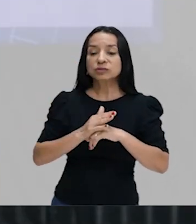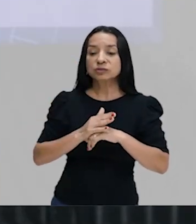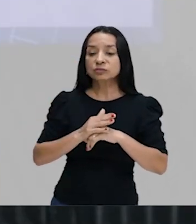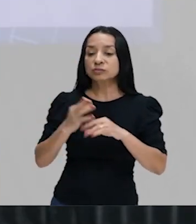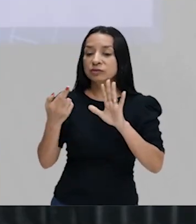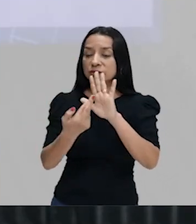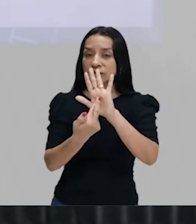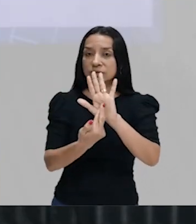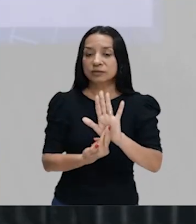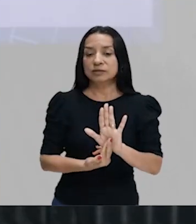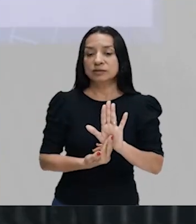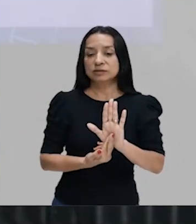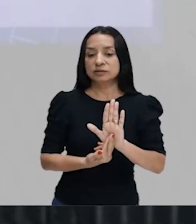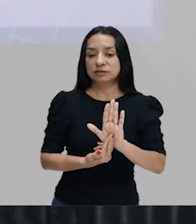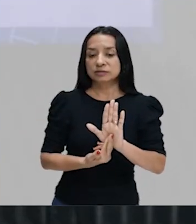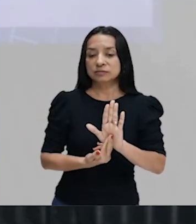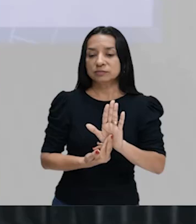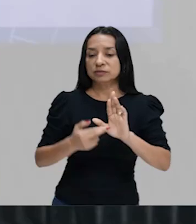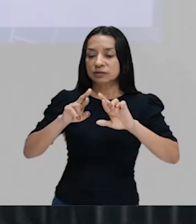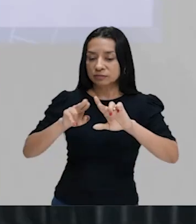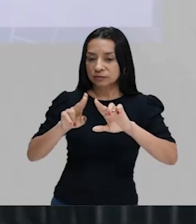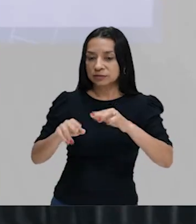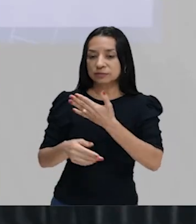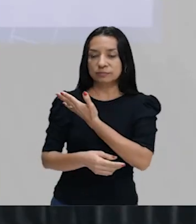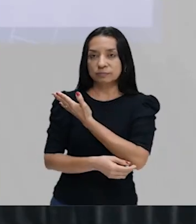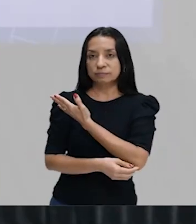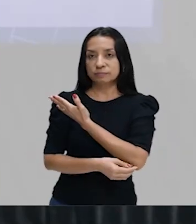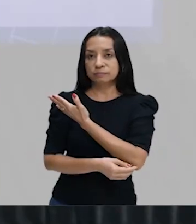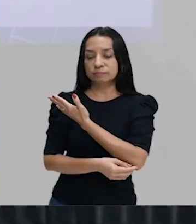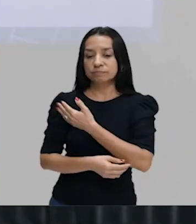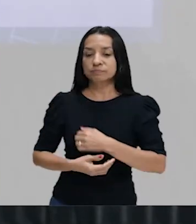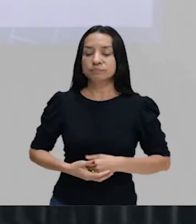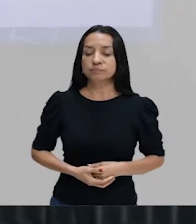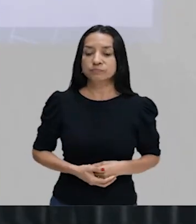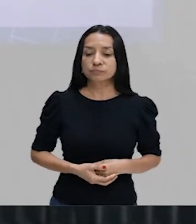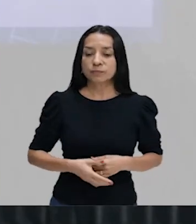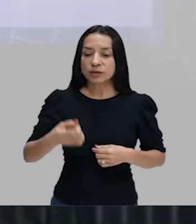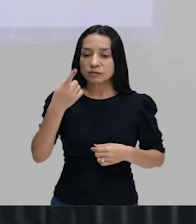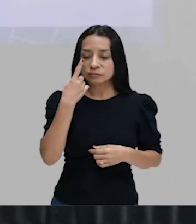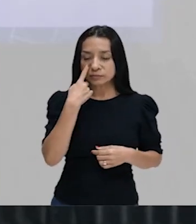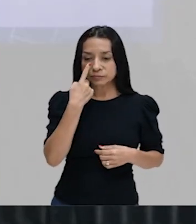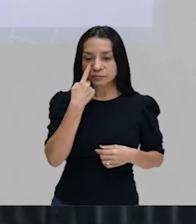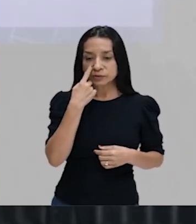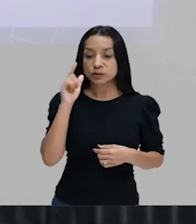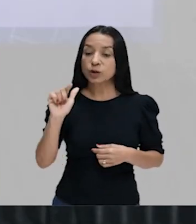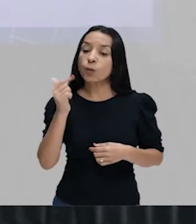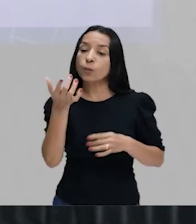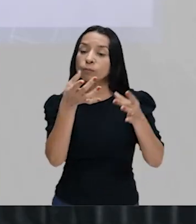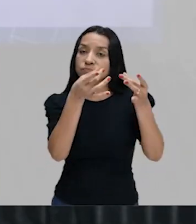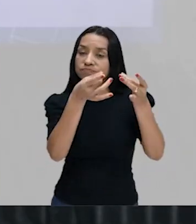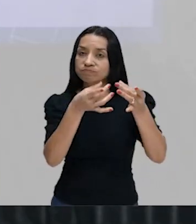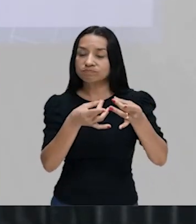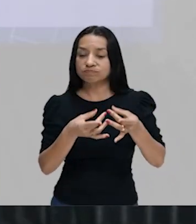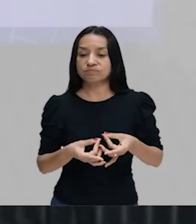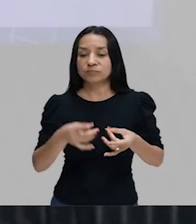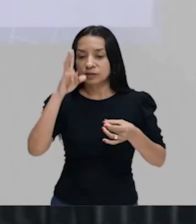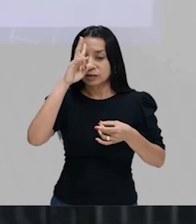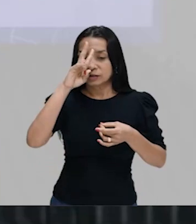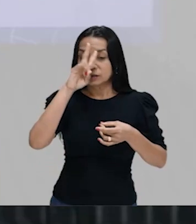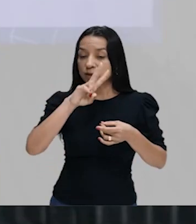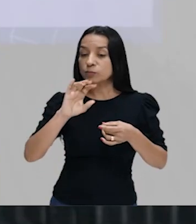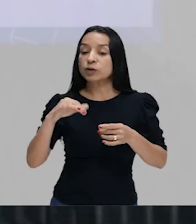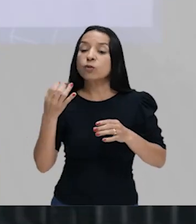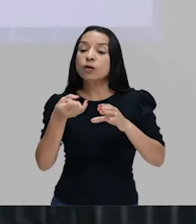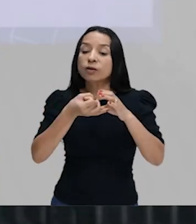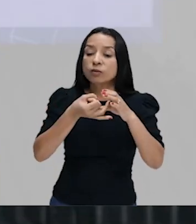nós representarmos essa variação dessa forma, tá? E veja, outro detalhe, lembra qual é o